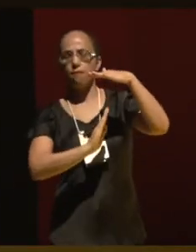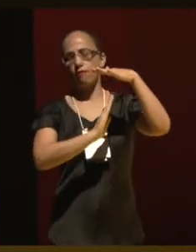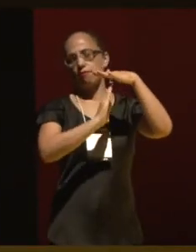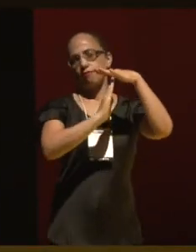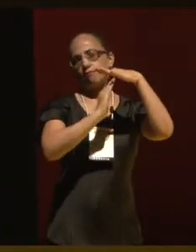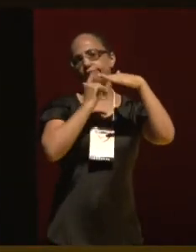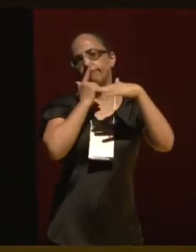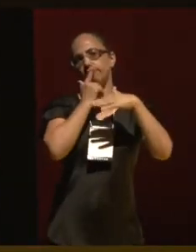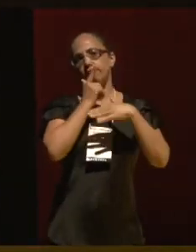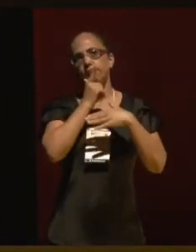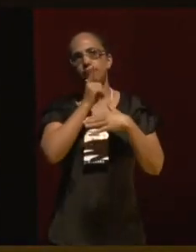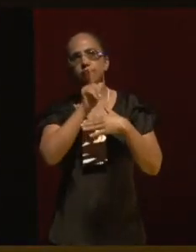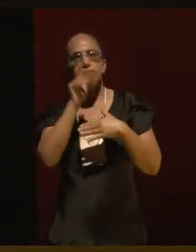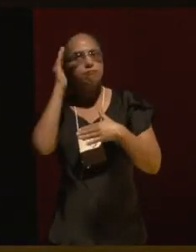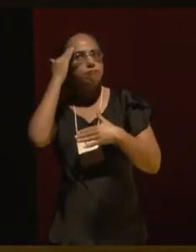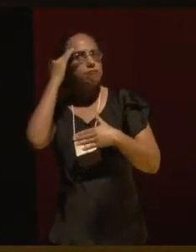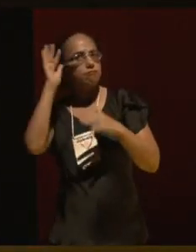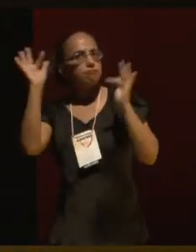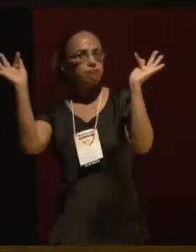para conhecer a felicidade.